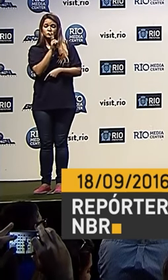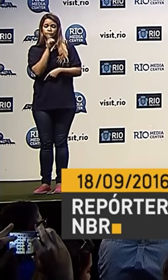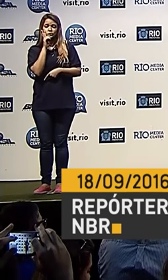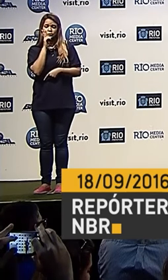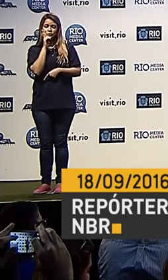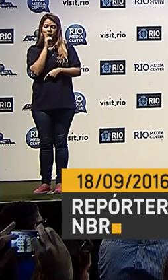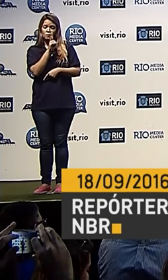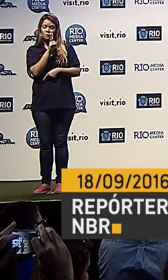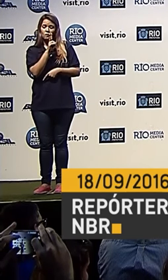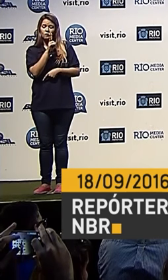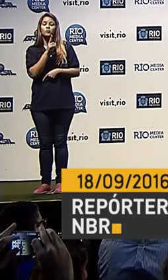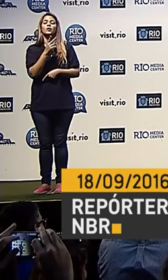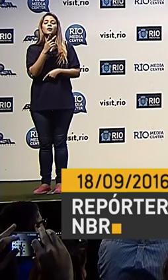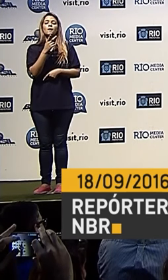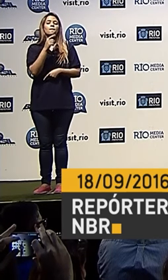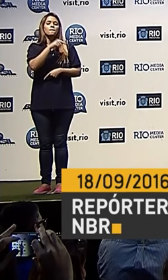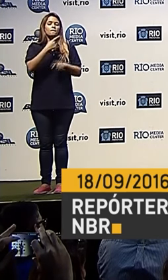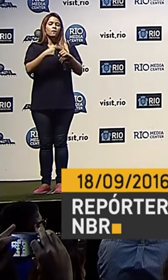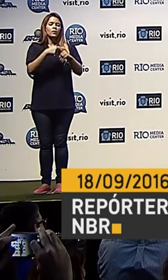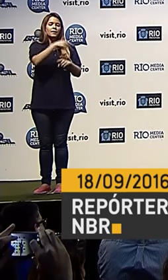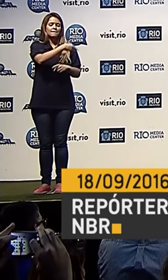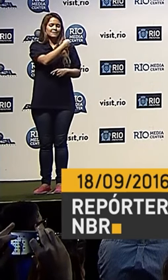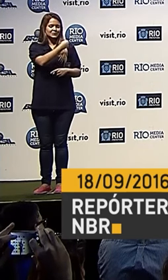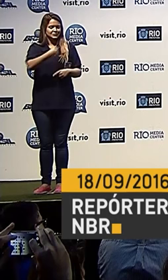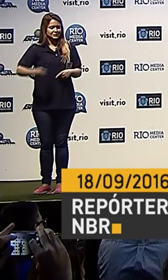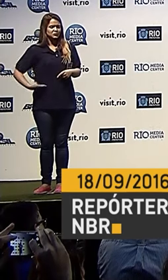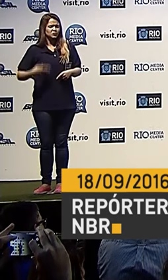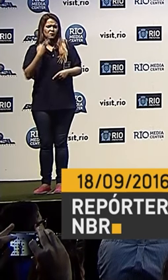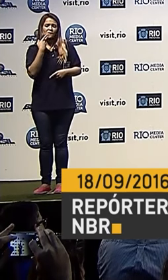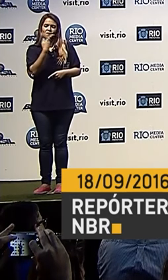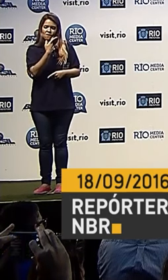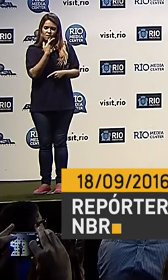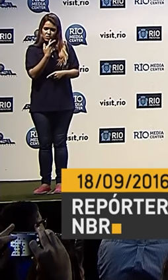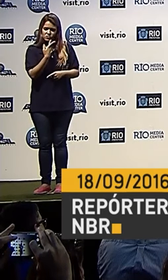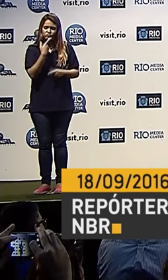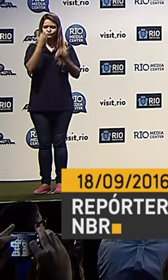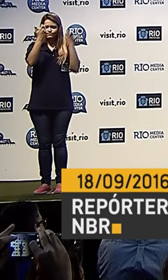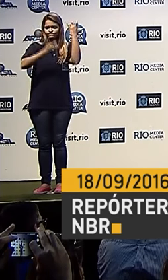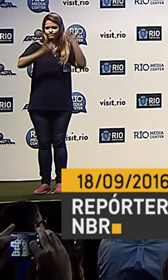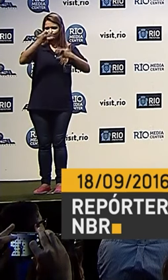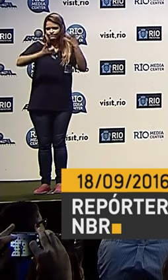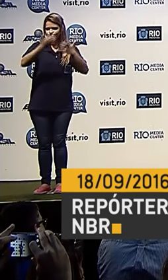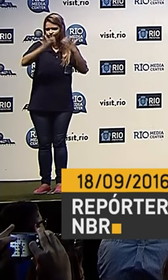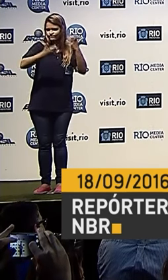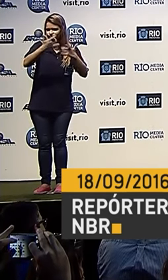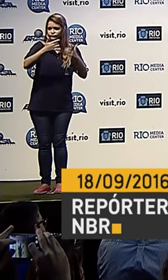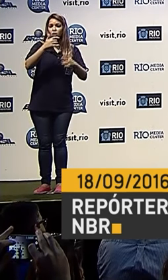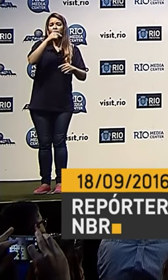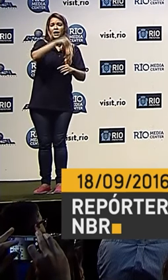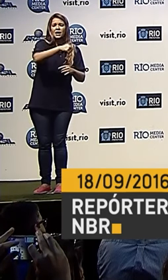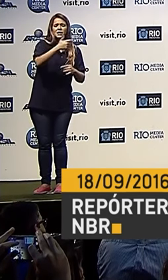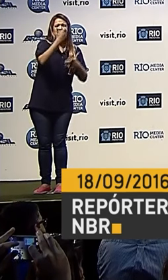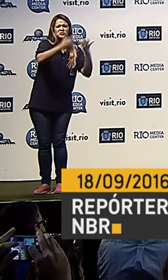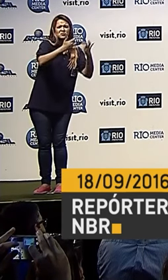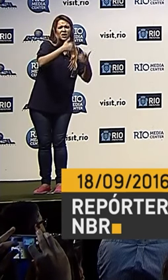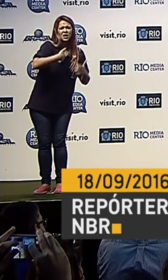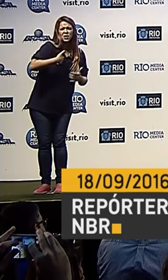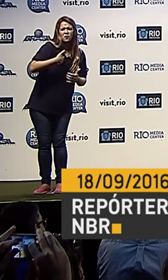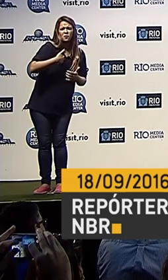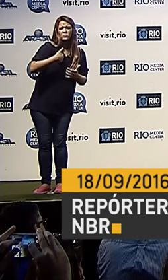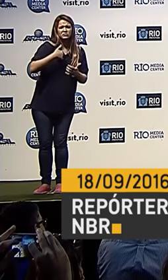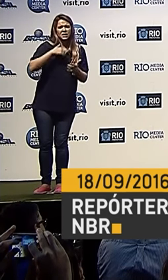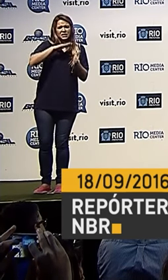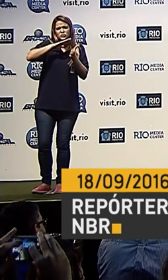fala do ministro, o senhor Leonardo Pisciani, eu não sou uma execução.